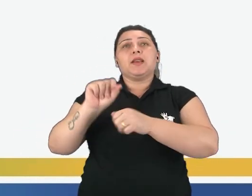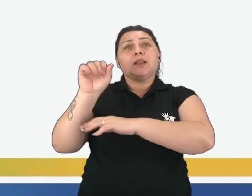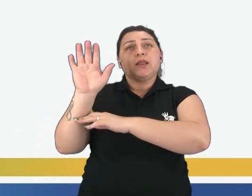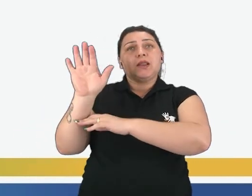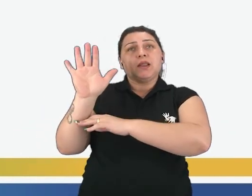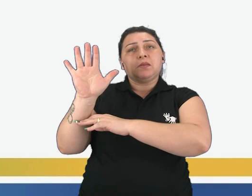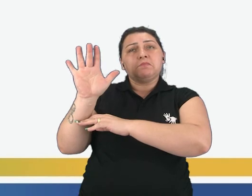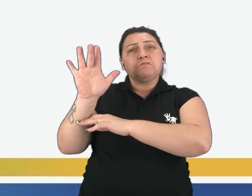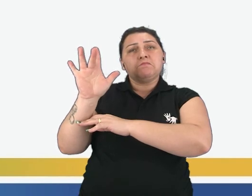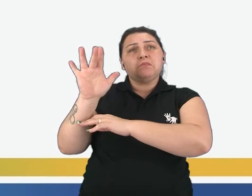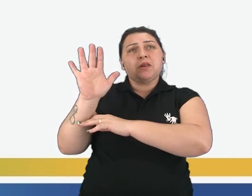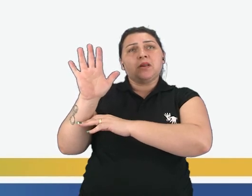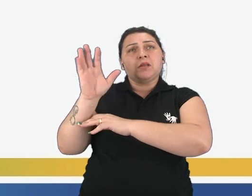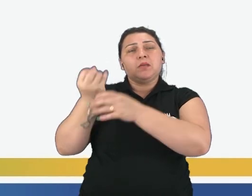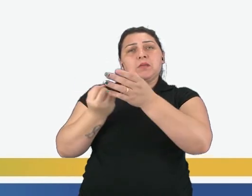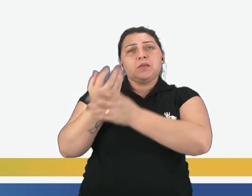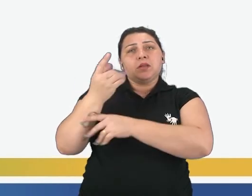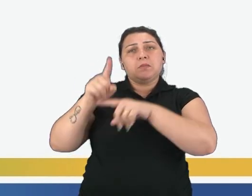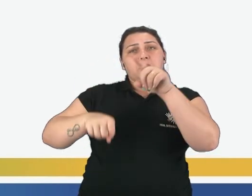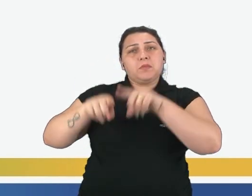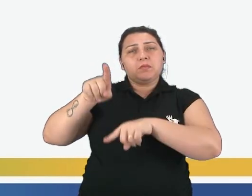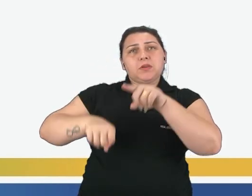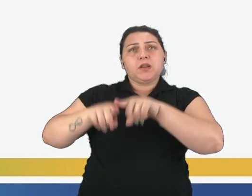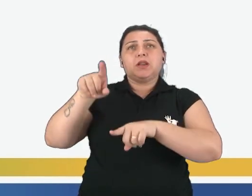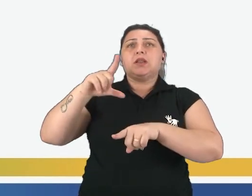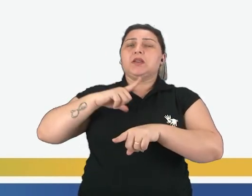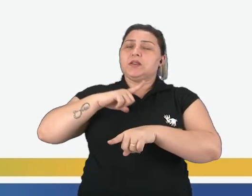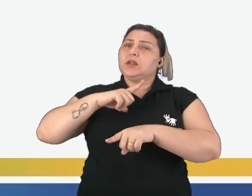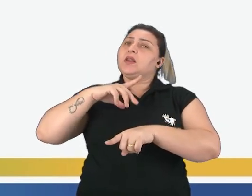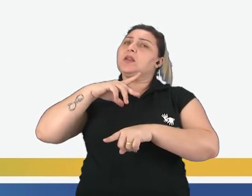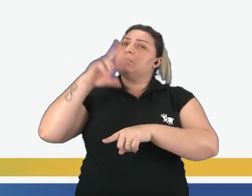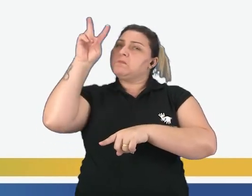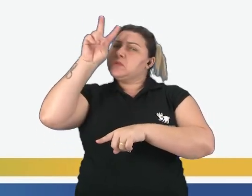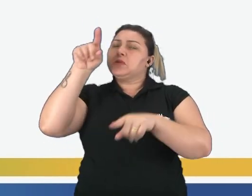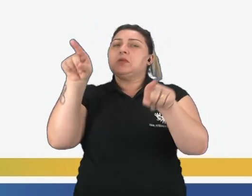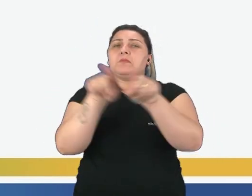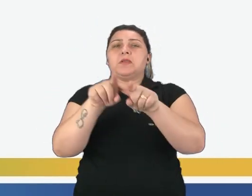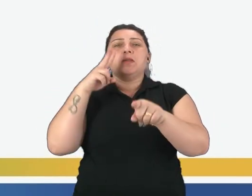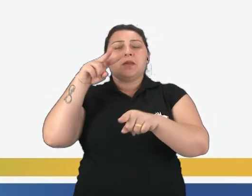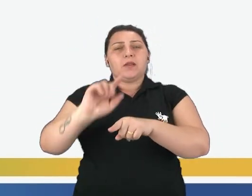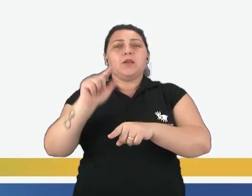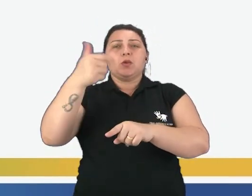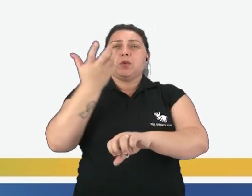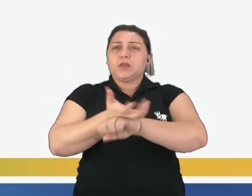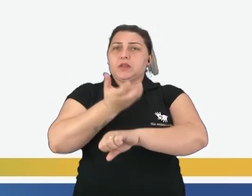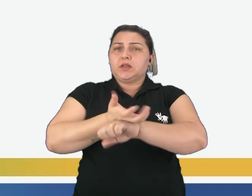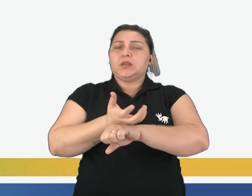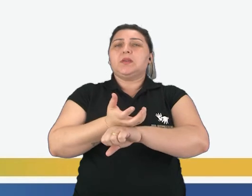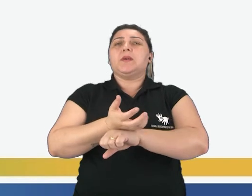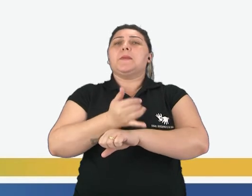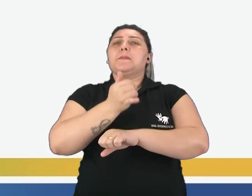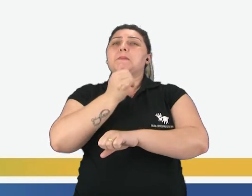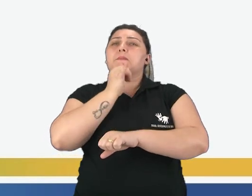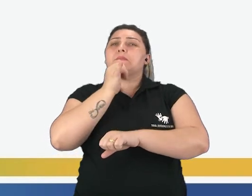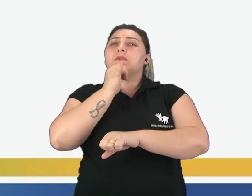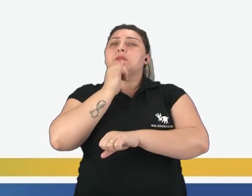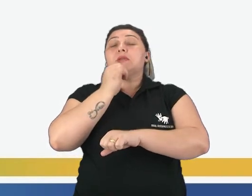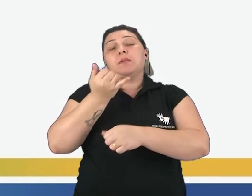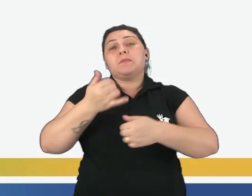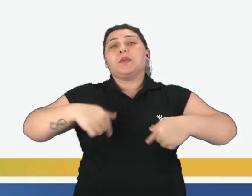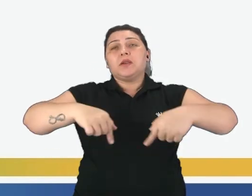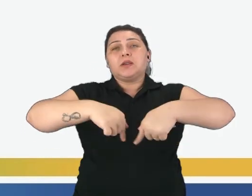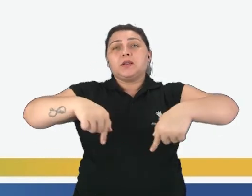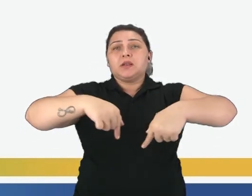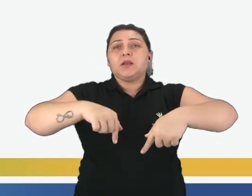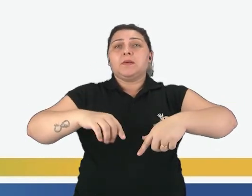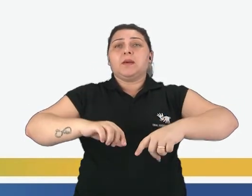nem produzido por um objeto lá, tem toda uma história também. Acho que vocês veem melhor em outras disciplinas, né? Como, por exemplo, a química. Mas o